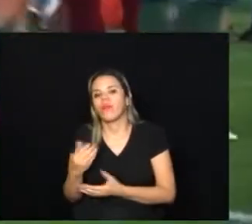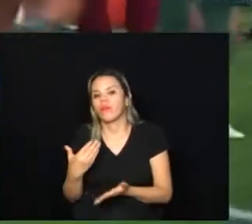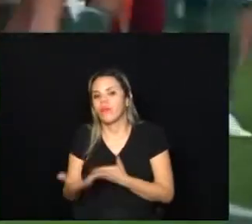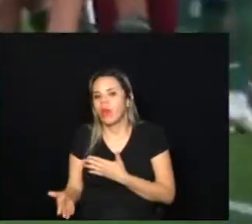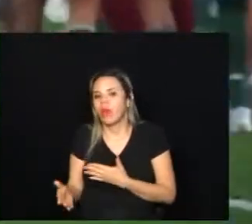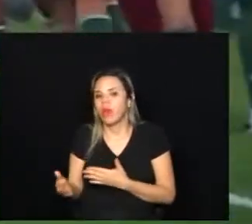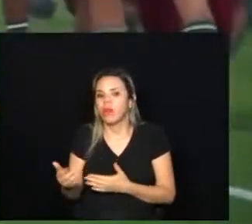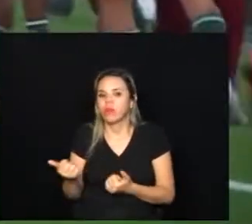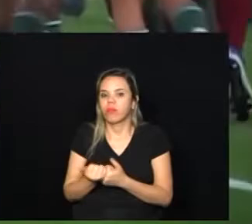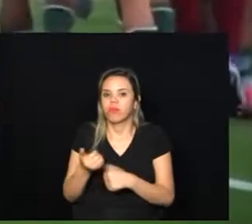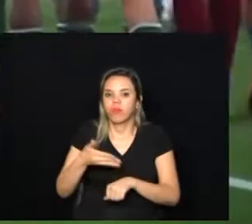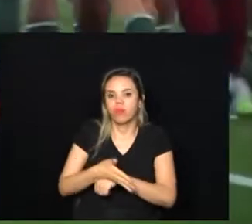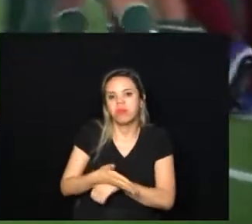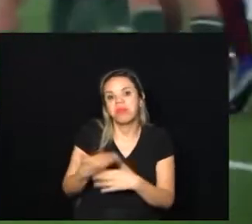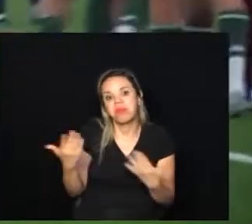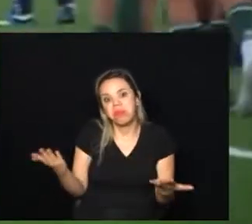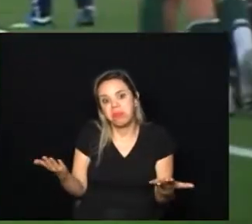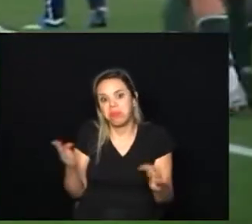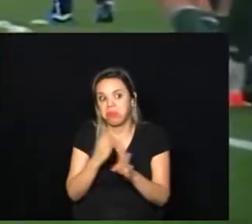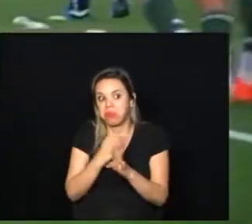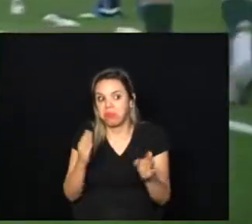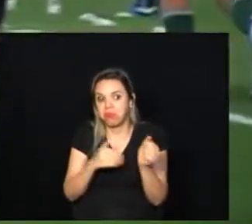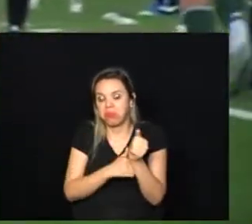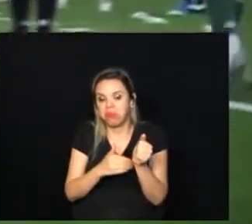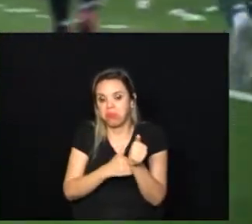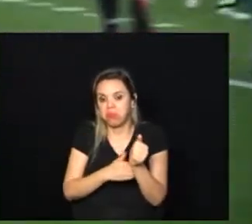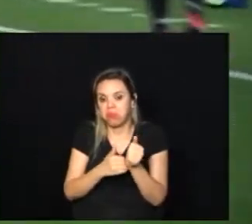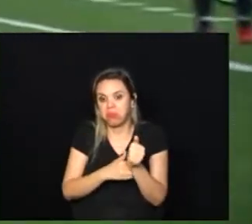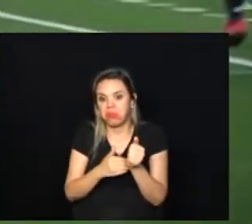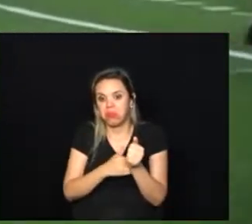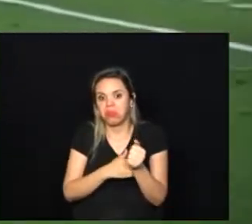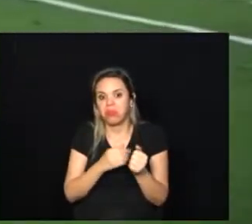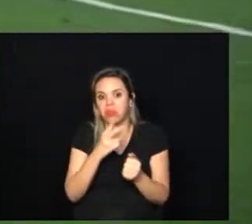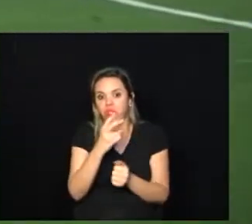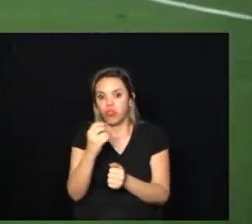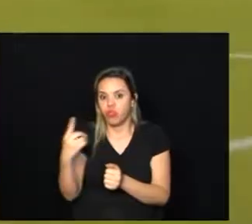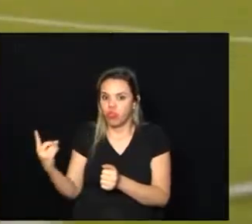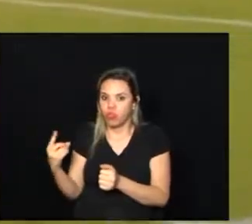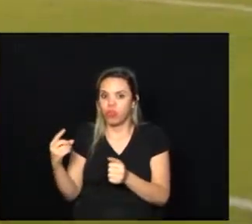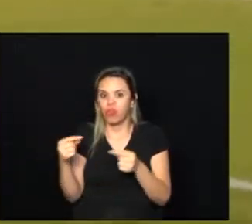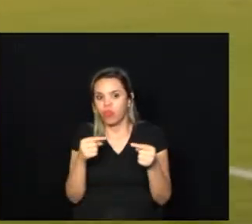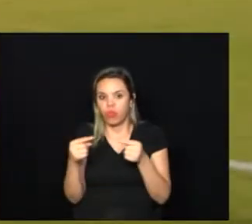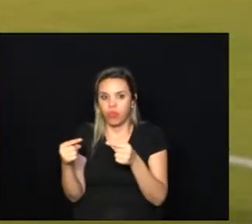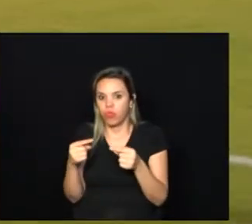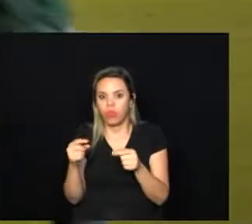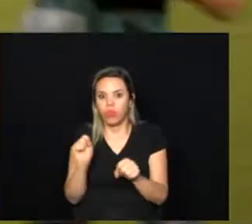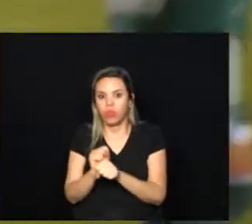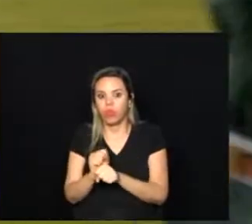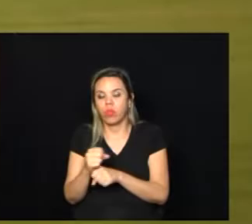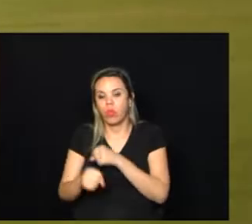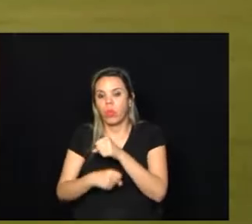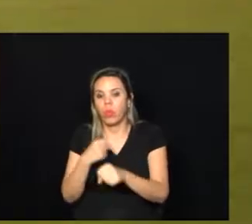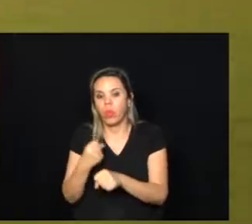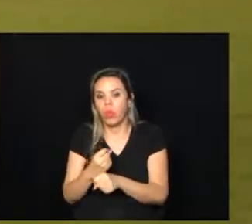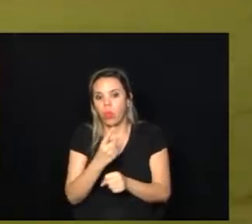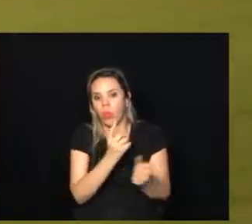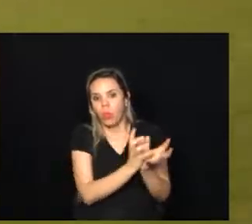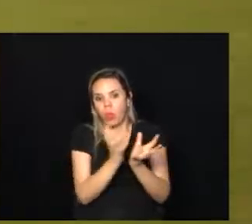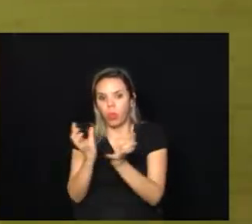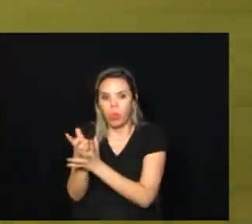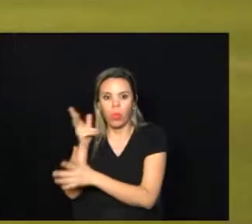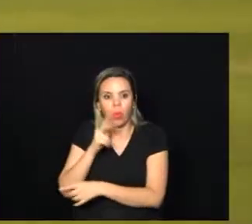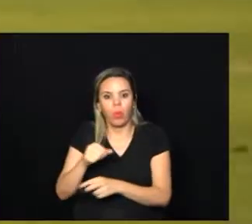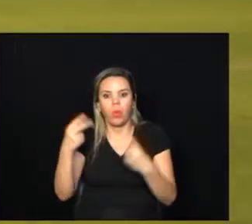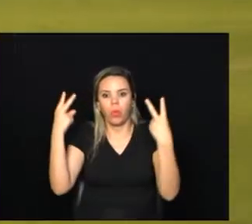a posição? São mistérios que o Derby 201 reserva. Esse ano, cada equipe conquistou